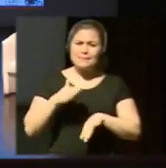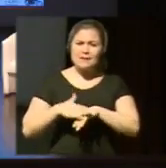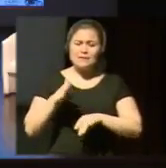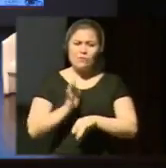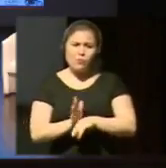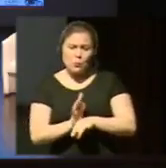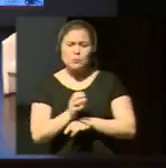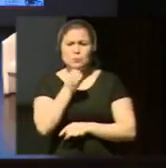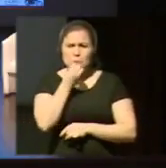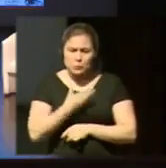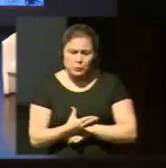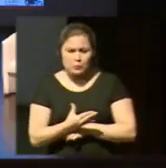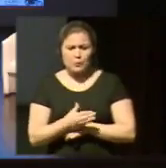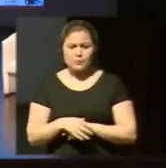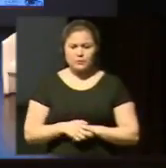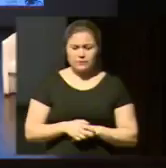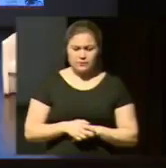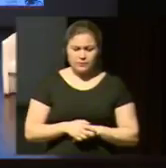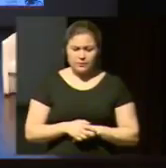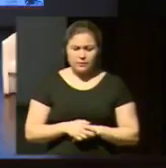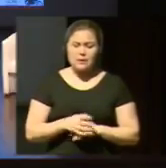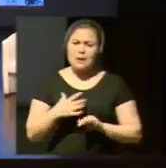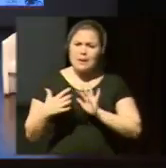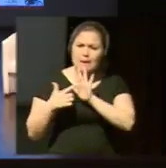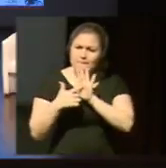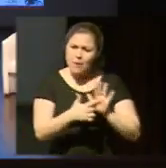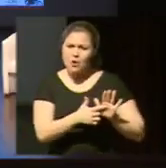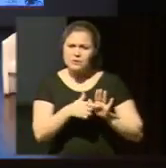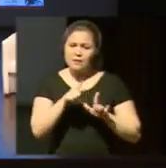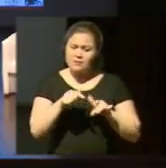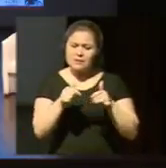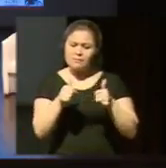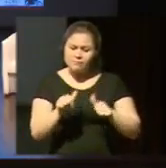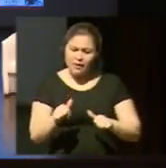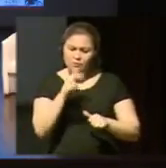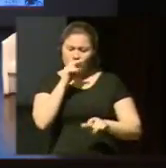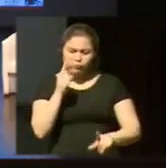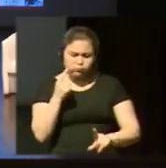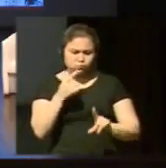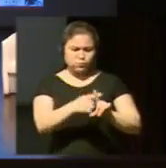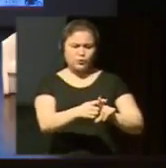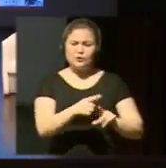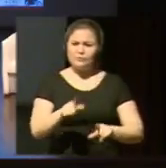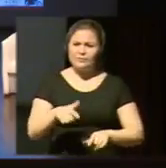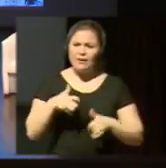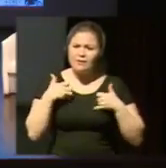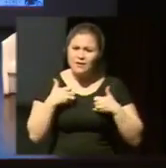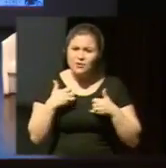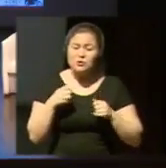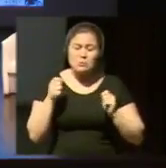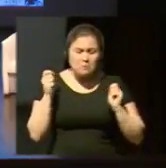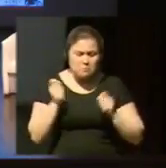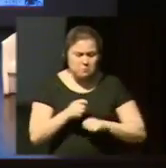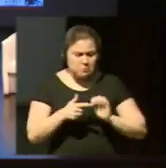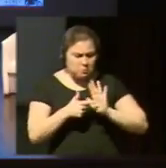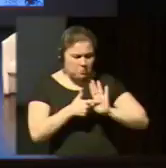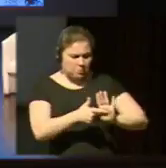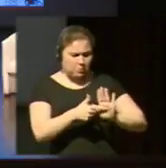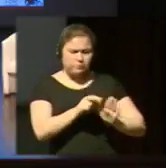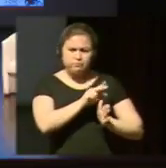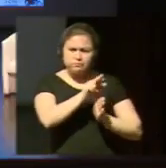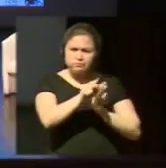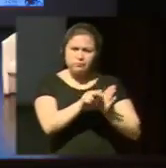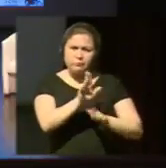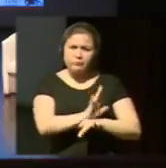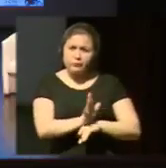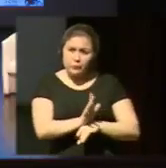filmes muito bons no mundo que mostram essa imagem positiva da idade. E podemos mostrar muitos filmes que foram